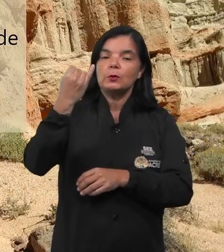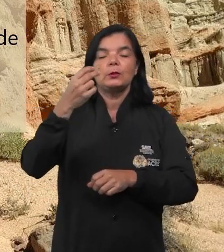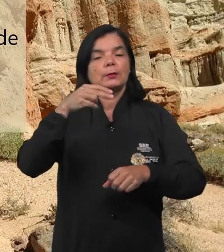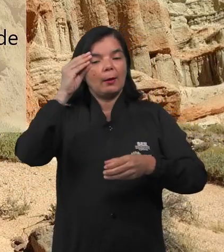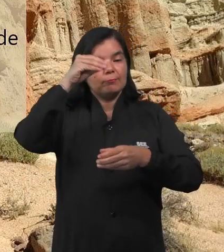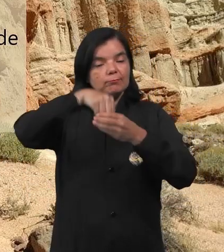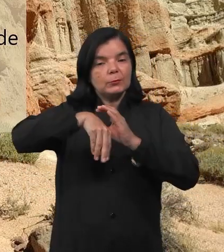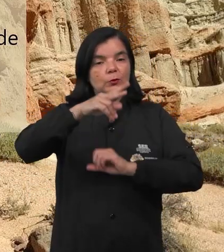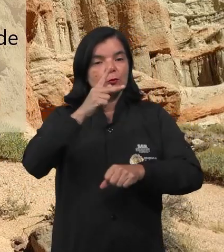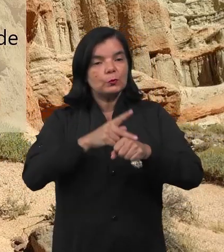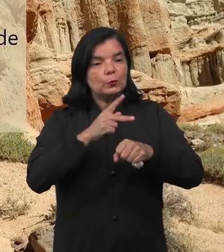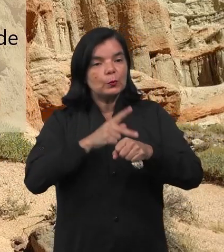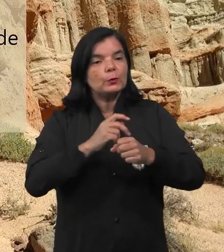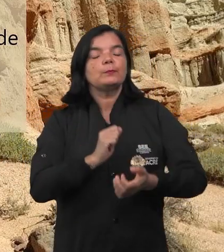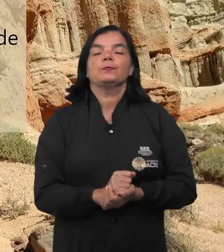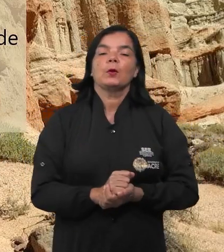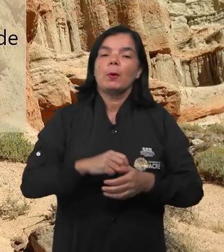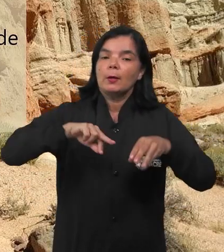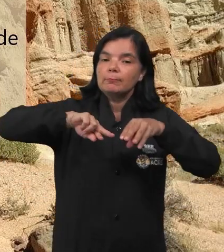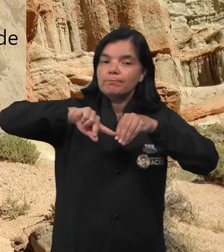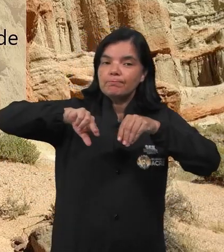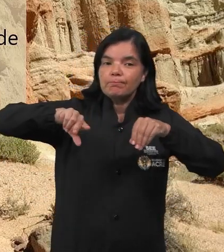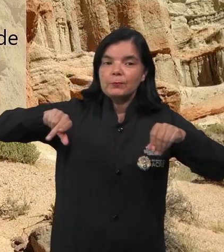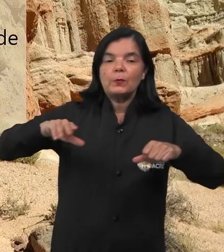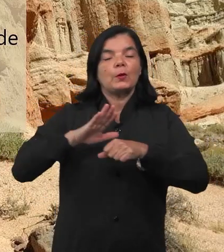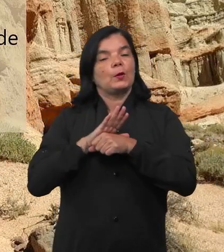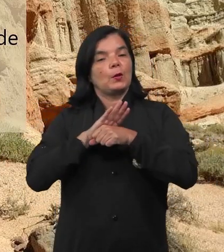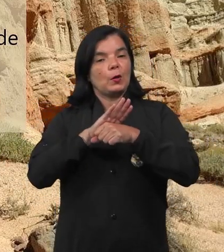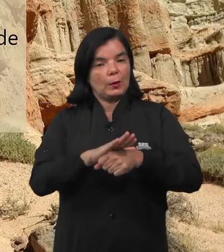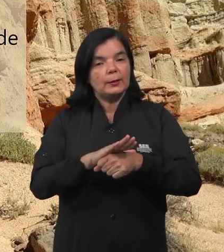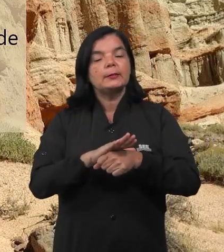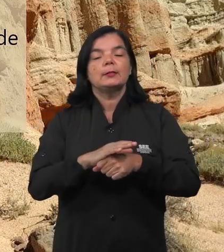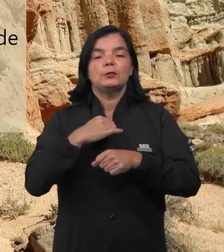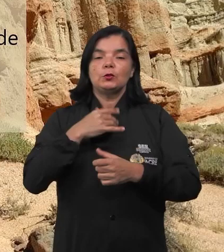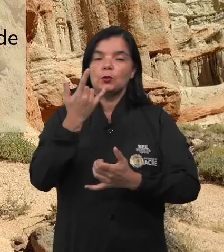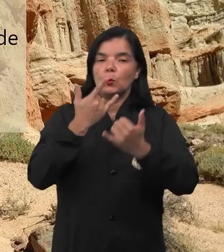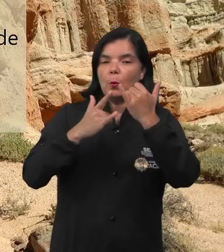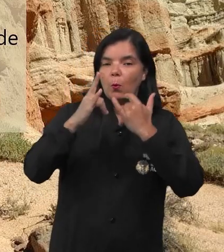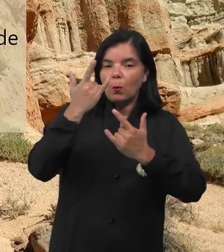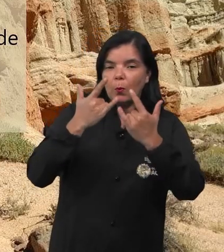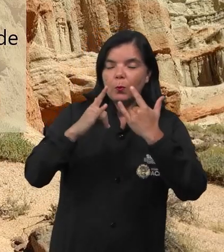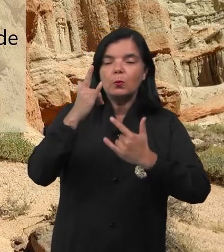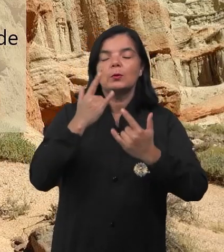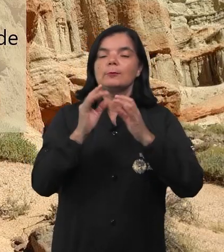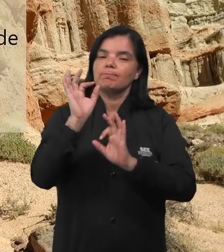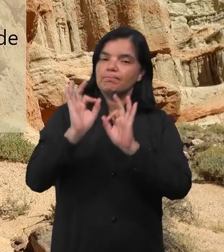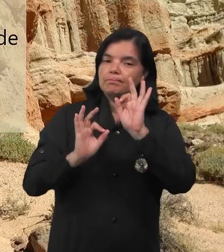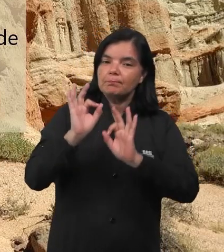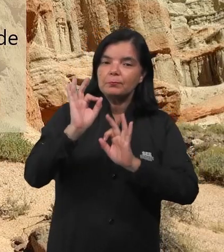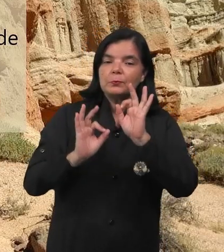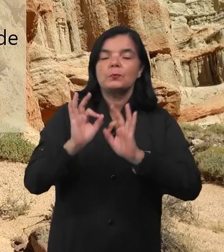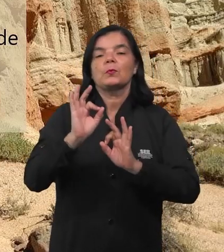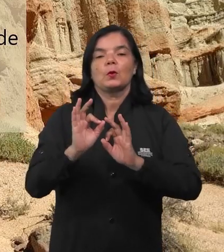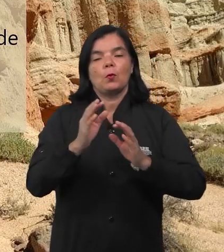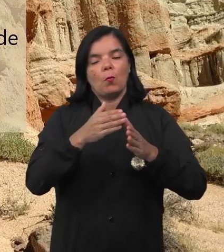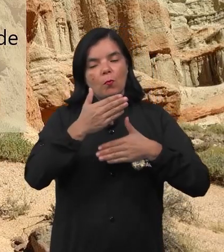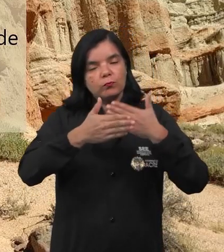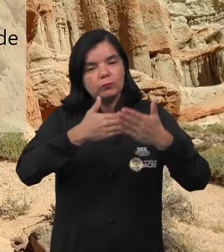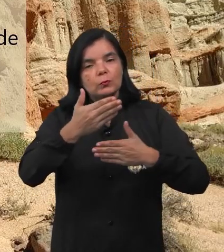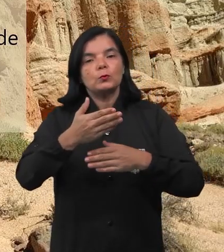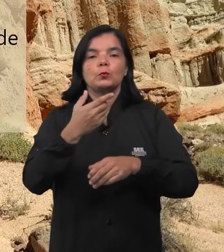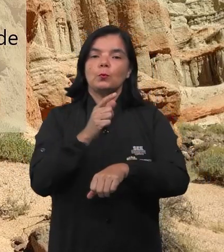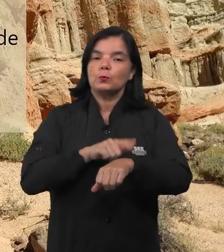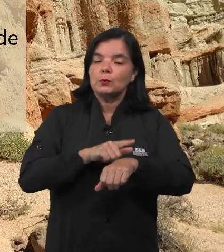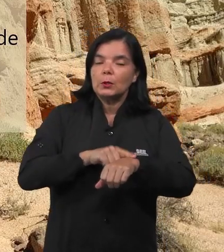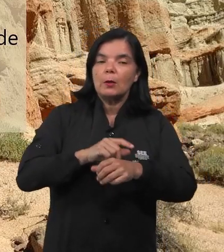rocha. O mineral acessório é caracterizado em condições especiais de cristalização, ou seja, ele é formado com o tempo. E nós temos o